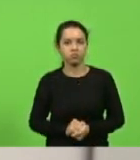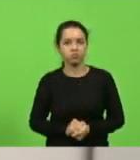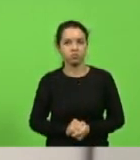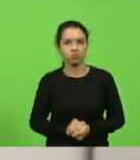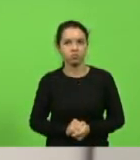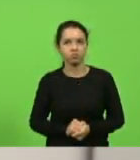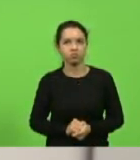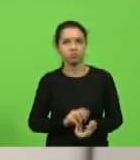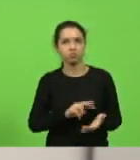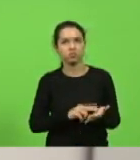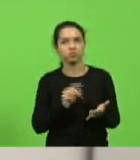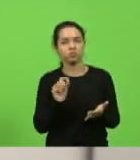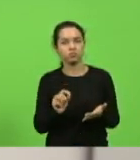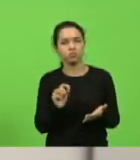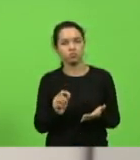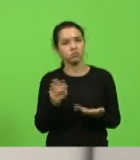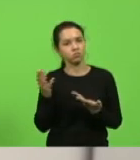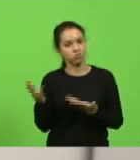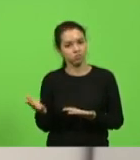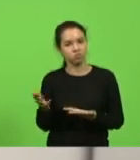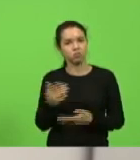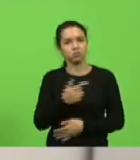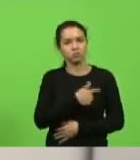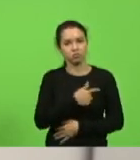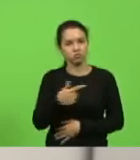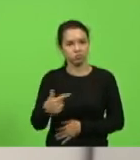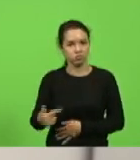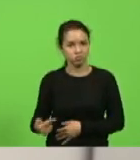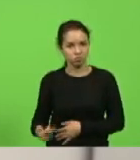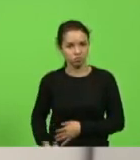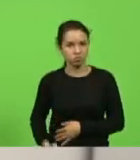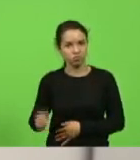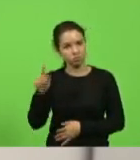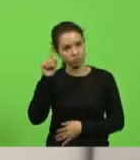seja, o excelentíssimo senhor governador, no dia